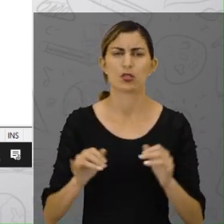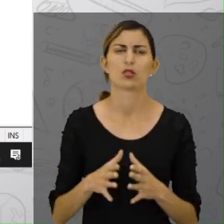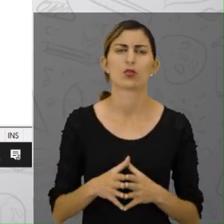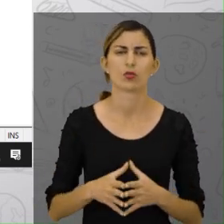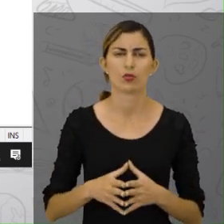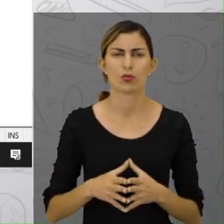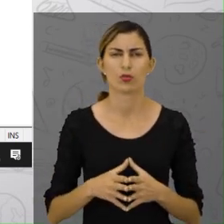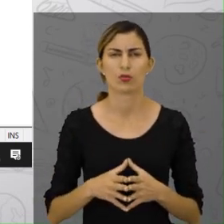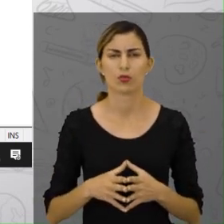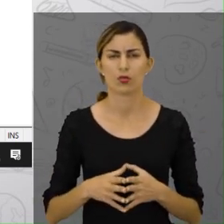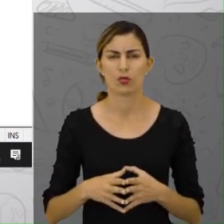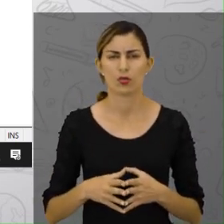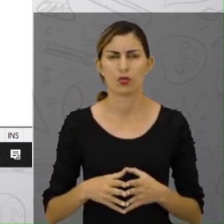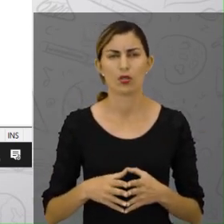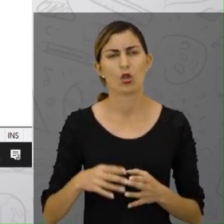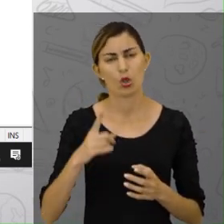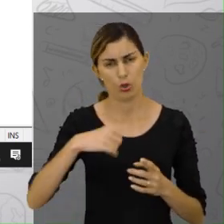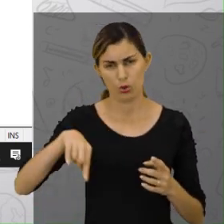informação.